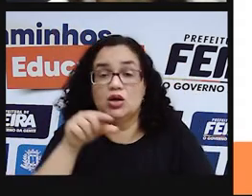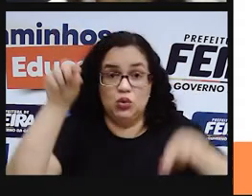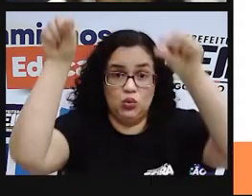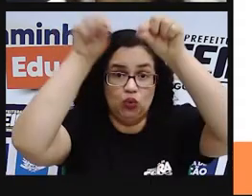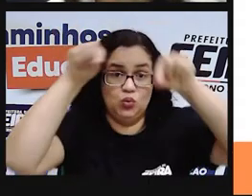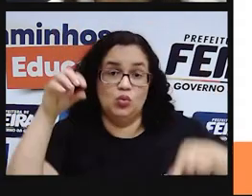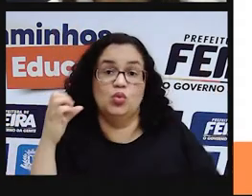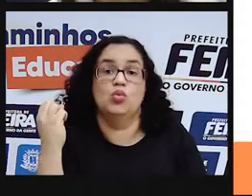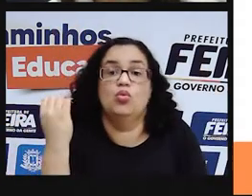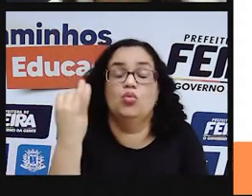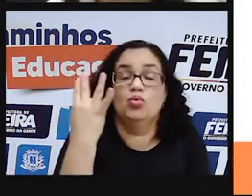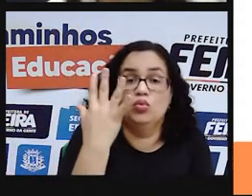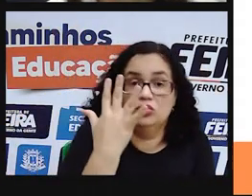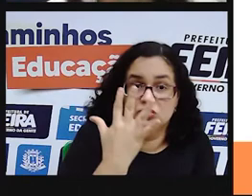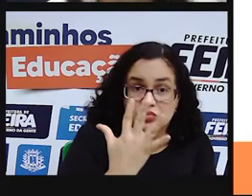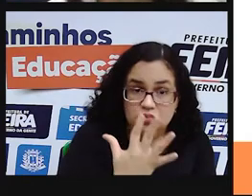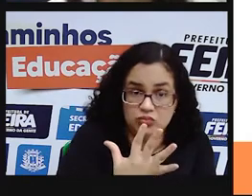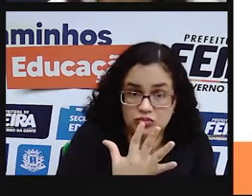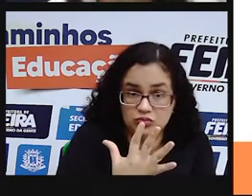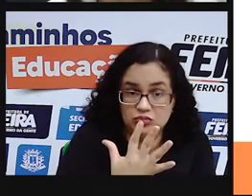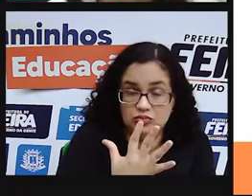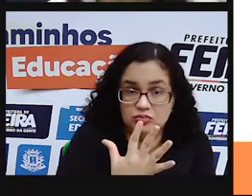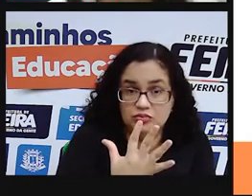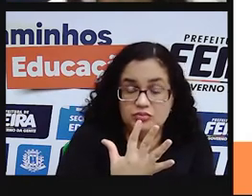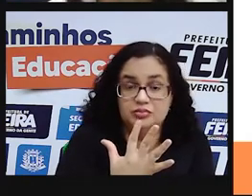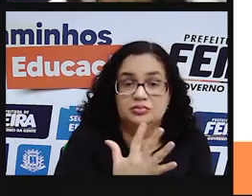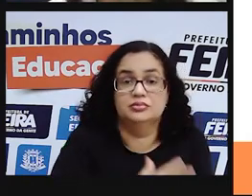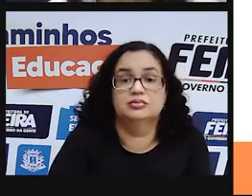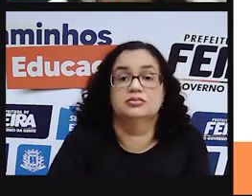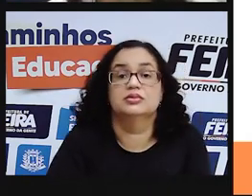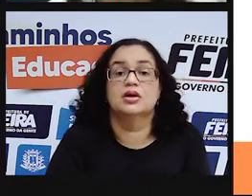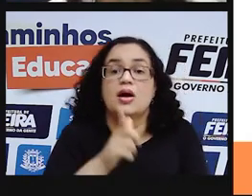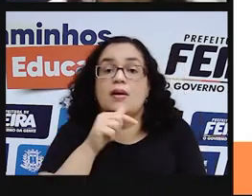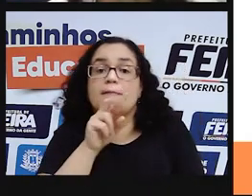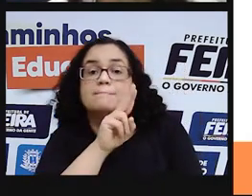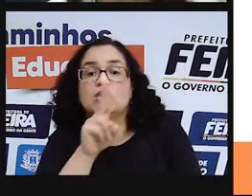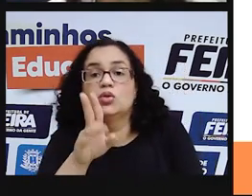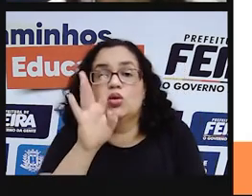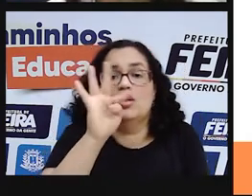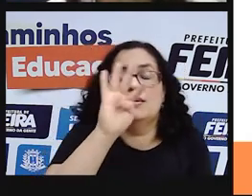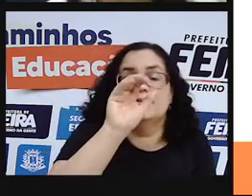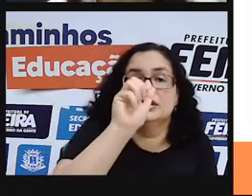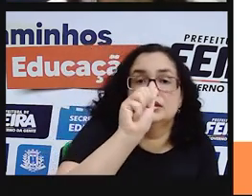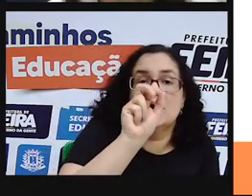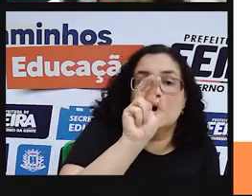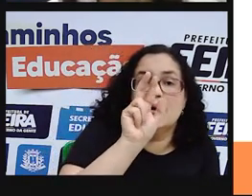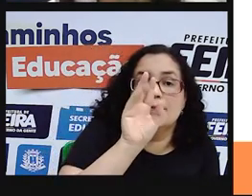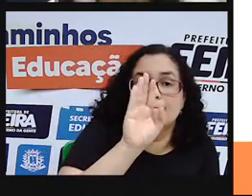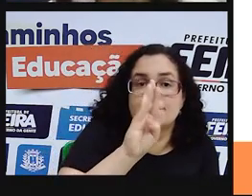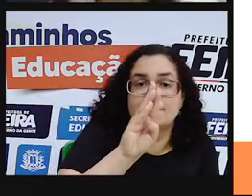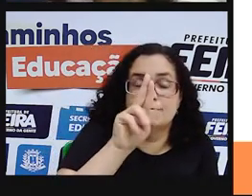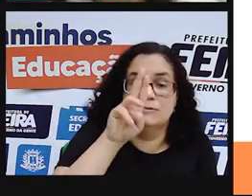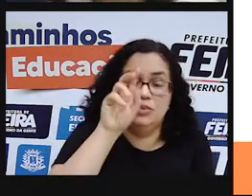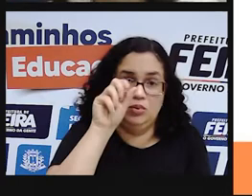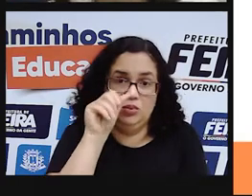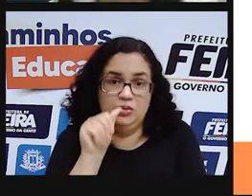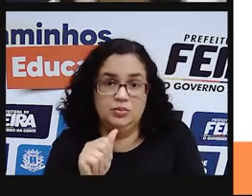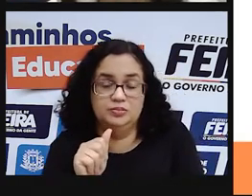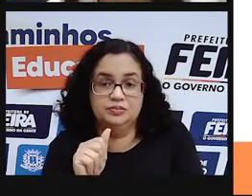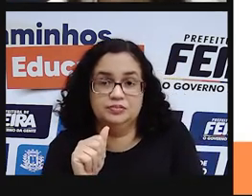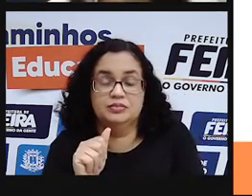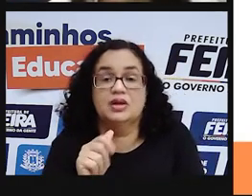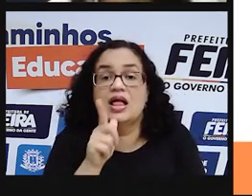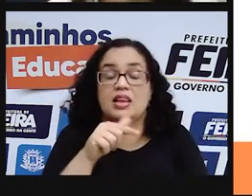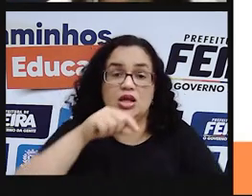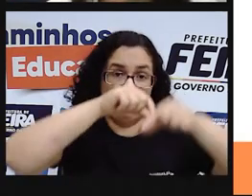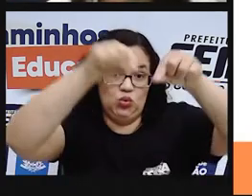essa cor tinha abundância né E essa essa plantinha chamar ele tá boa aí agora por conta disso